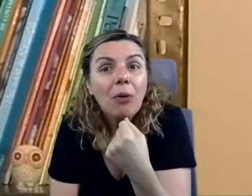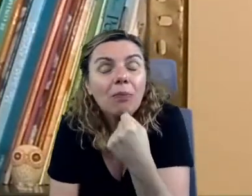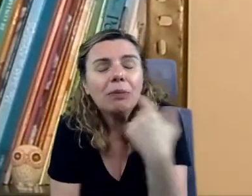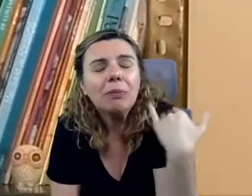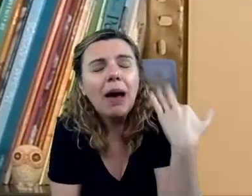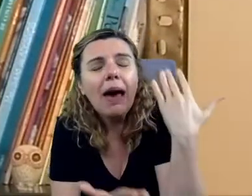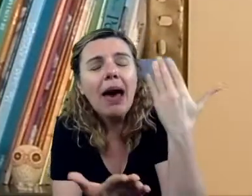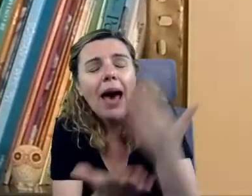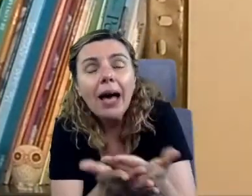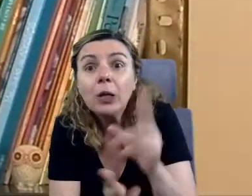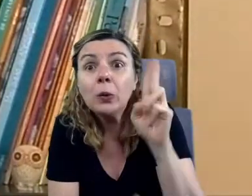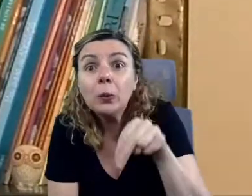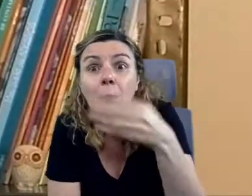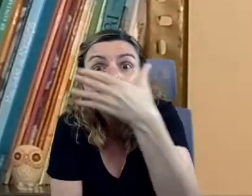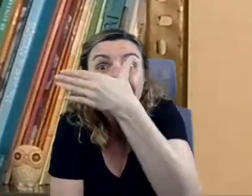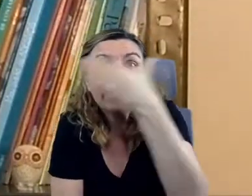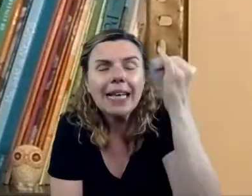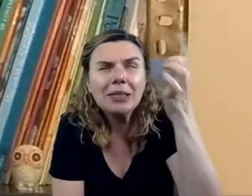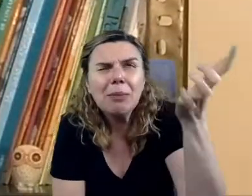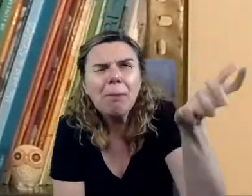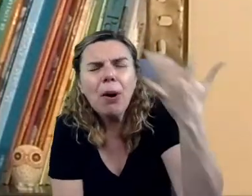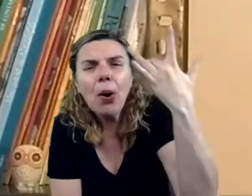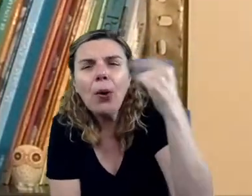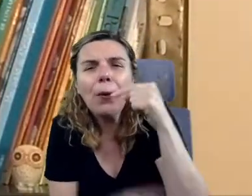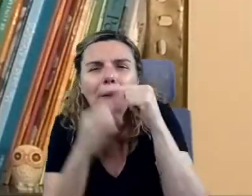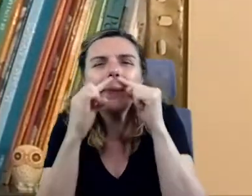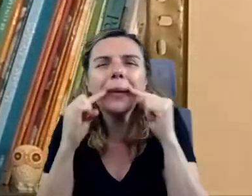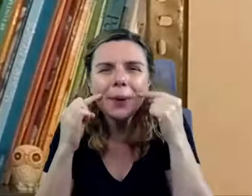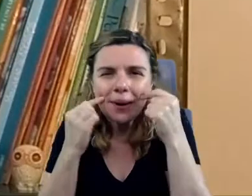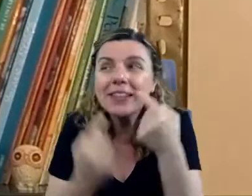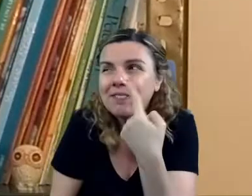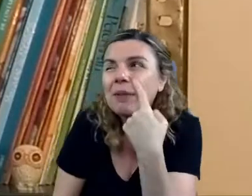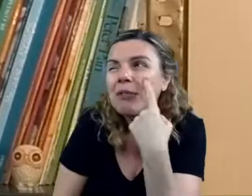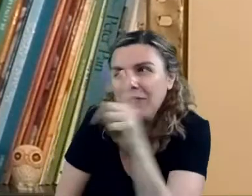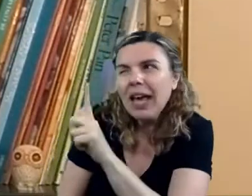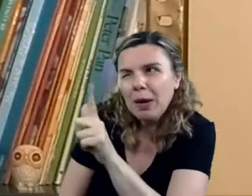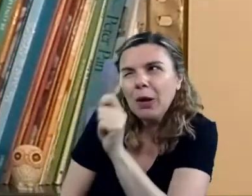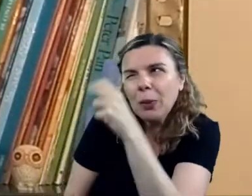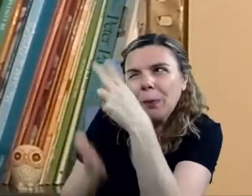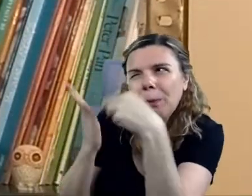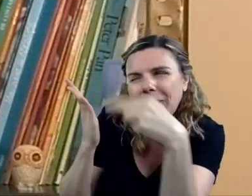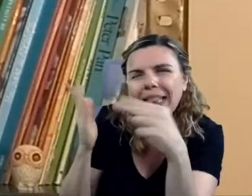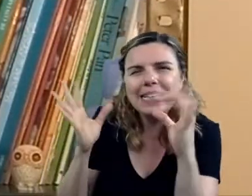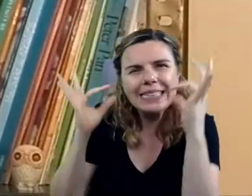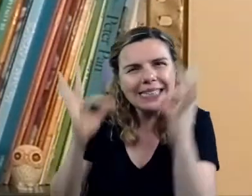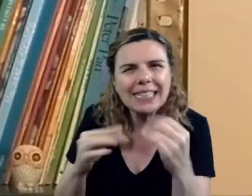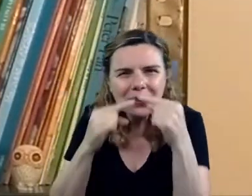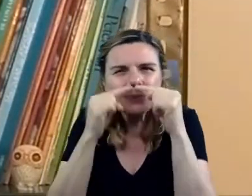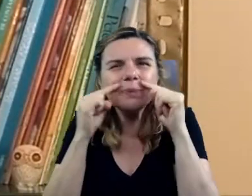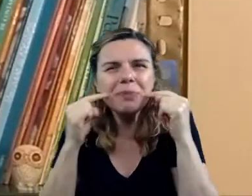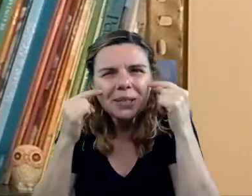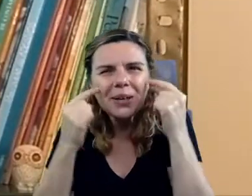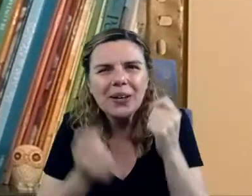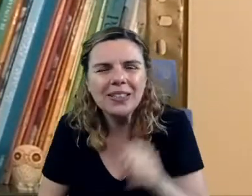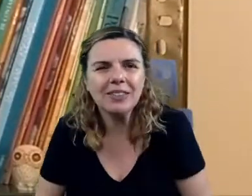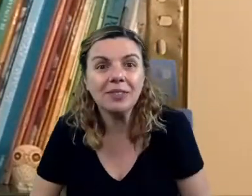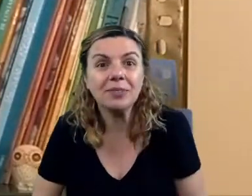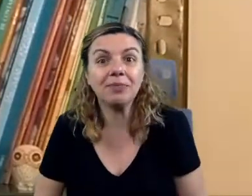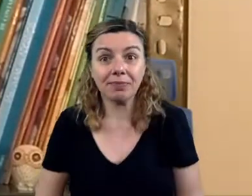enquanto viver, é do seu bigode. Vamos ver se você pinta ele direitinho.